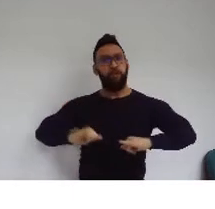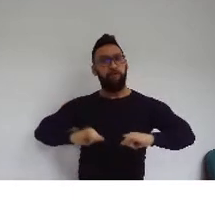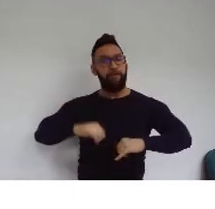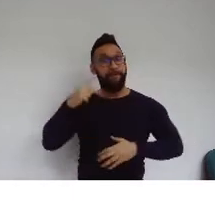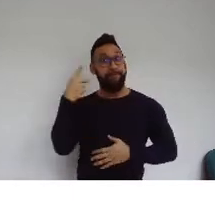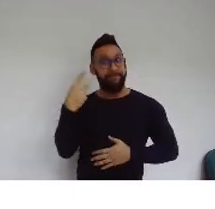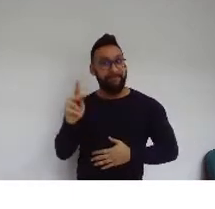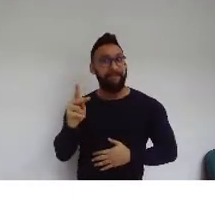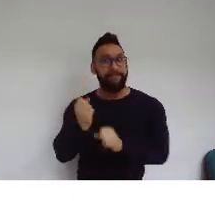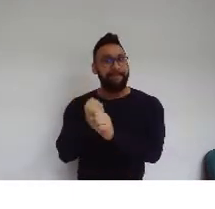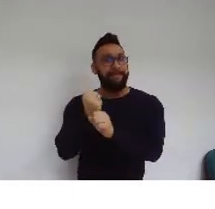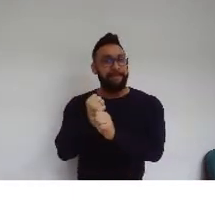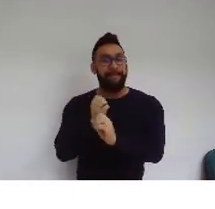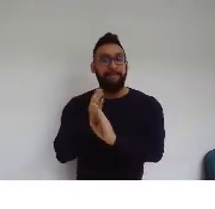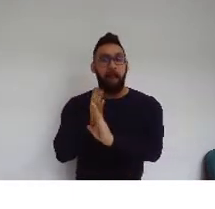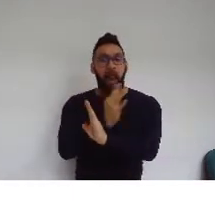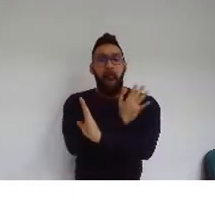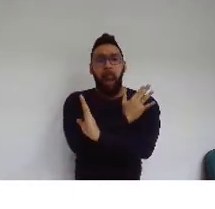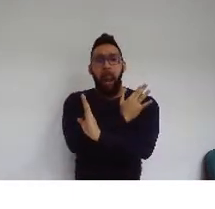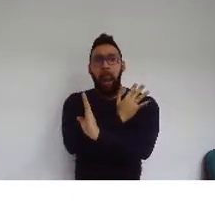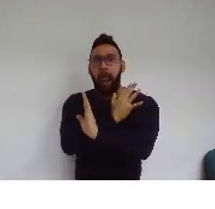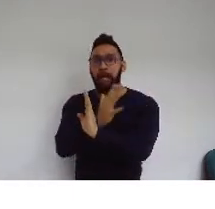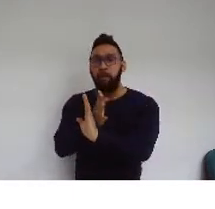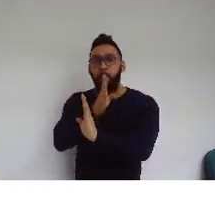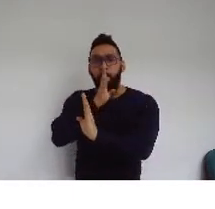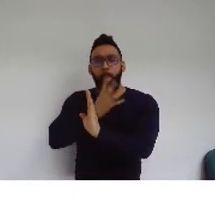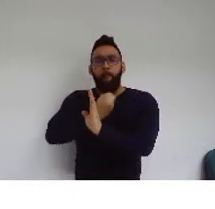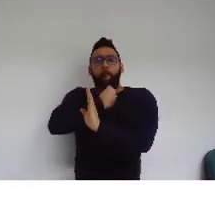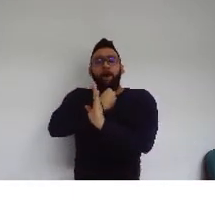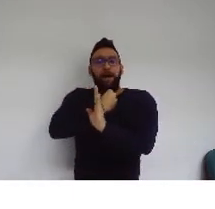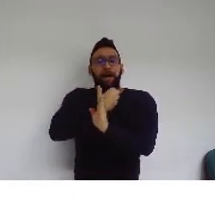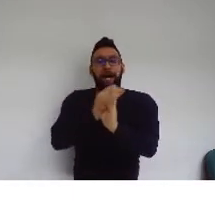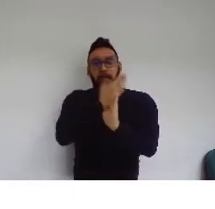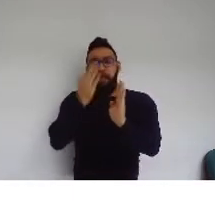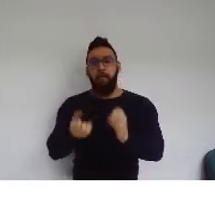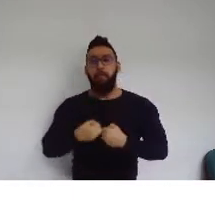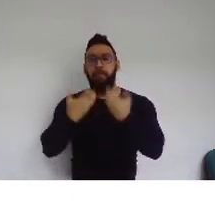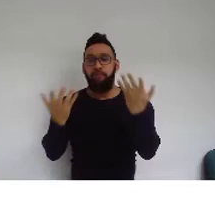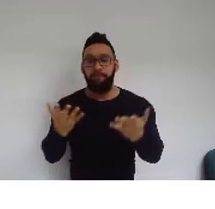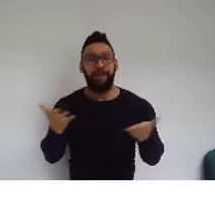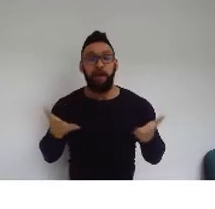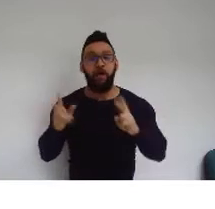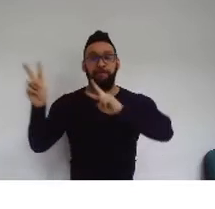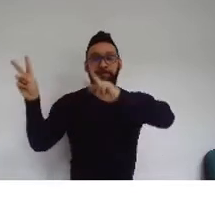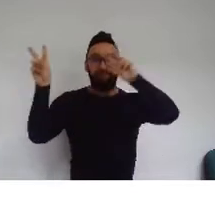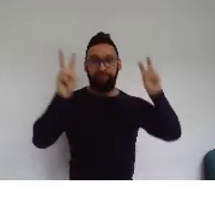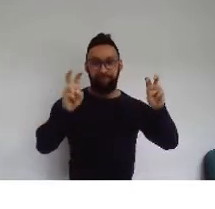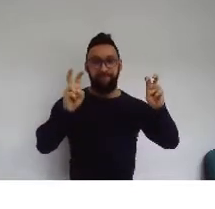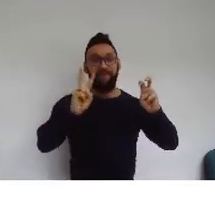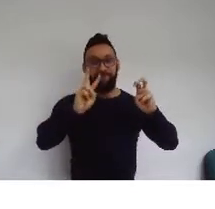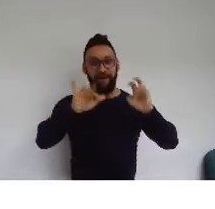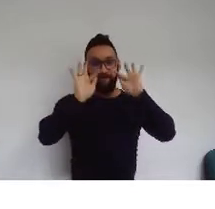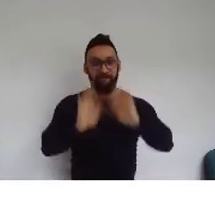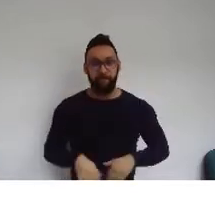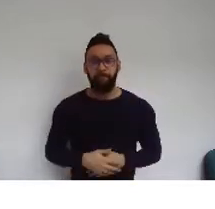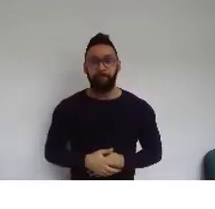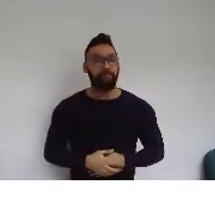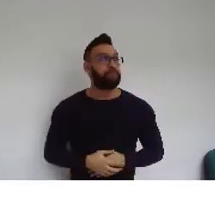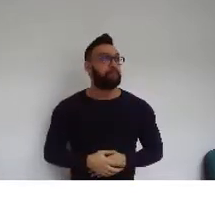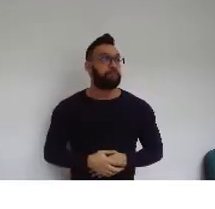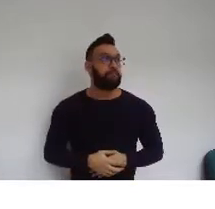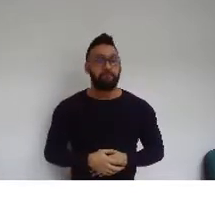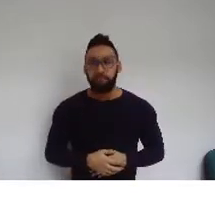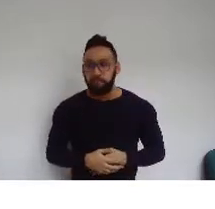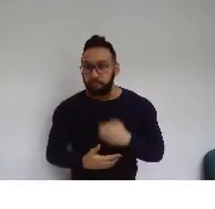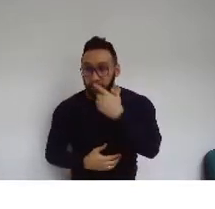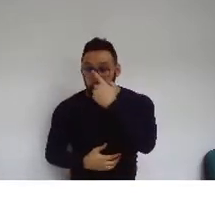outros. E vou terminar com uma pequena citação, por favor. O sofrimento é o caminho para compreender vida e